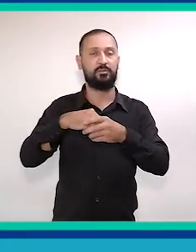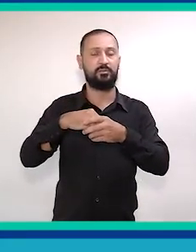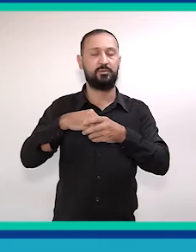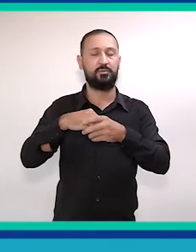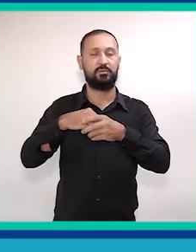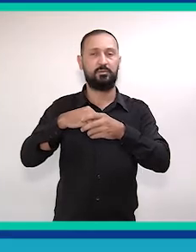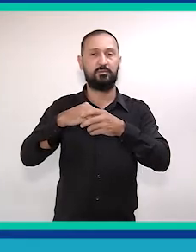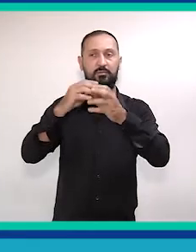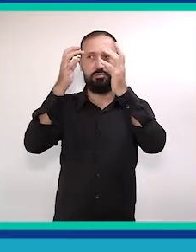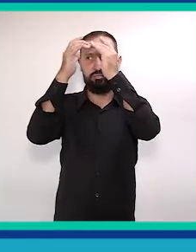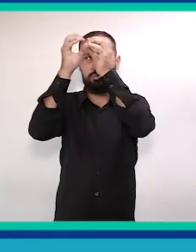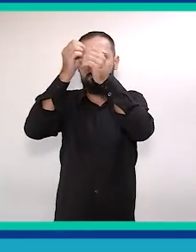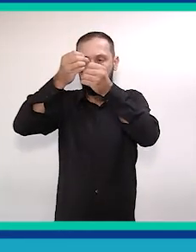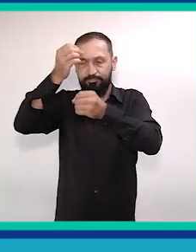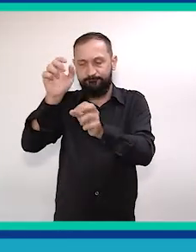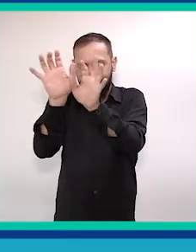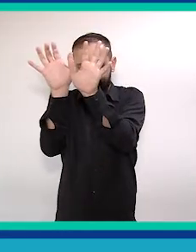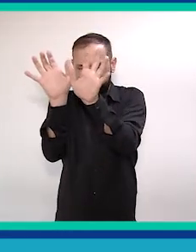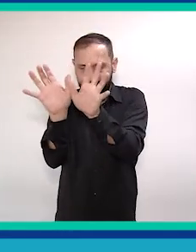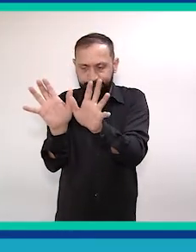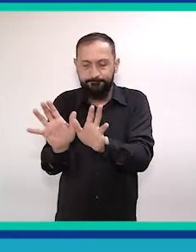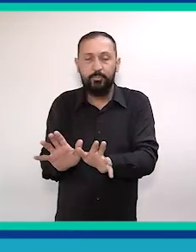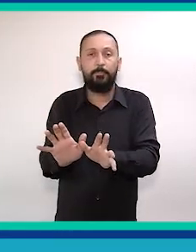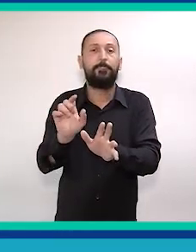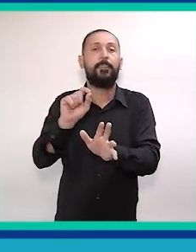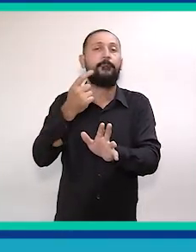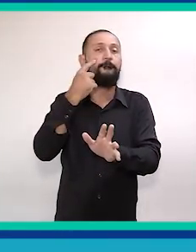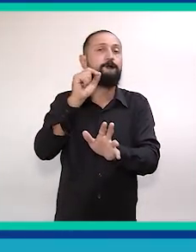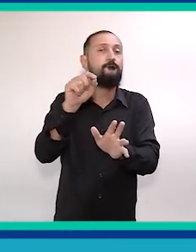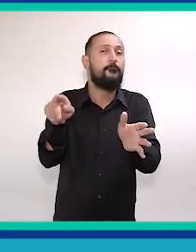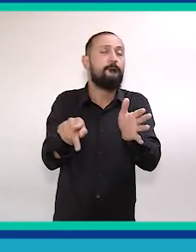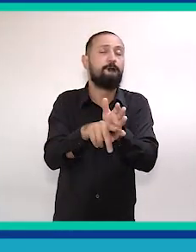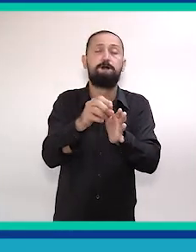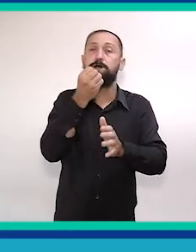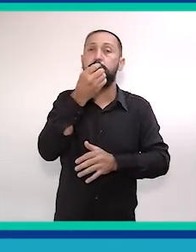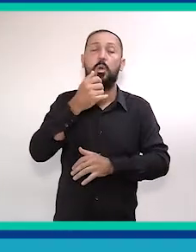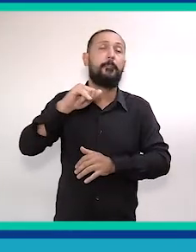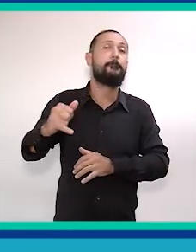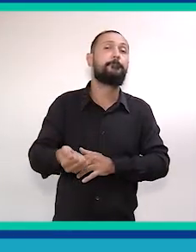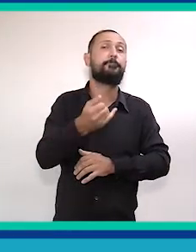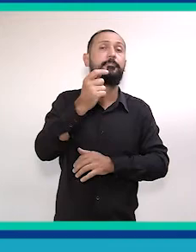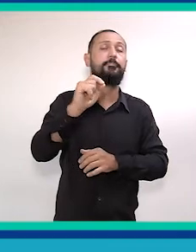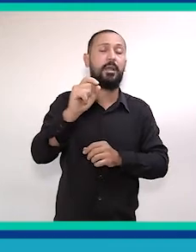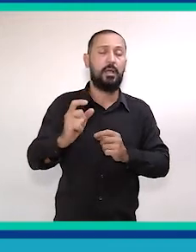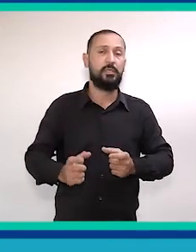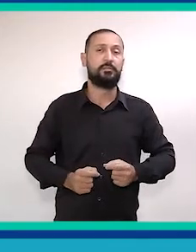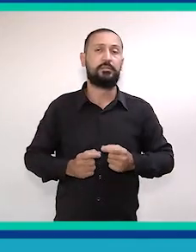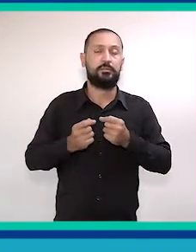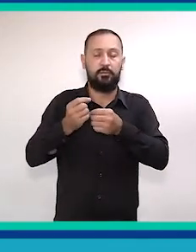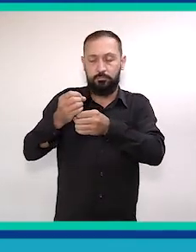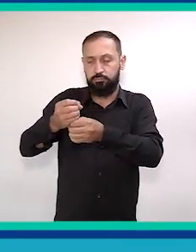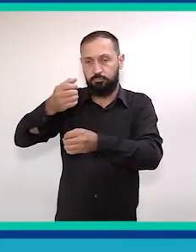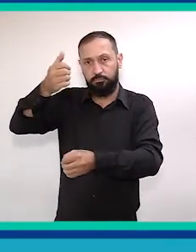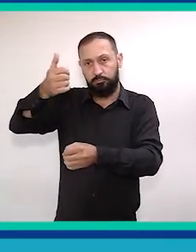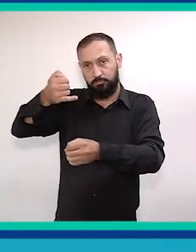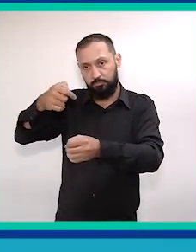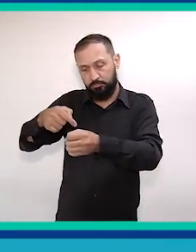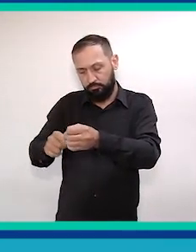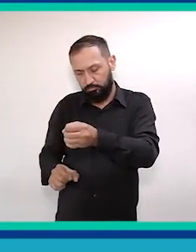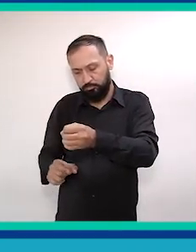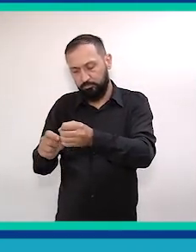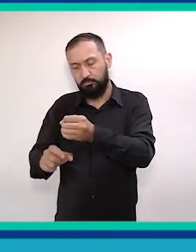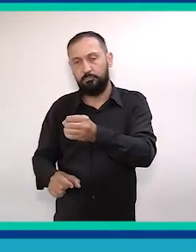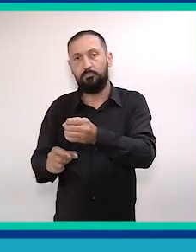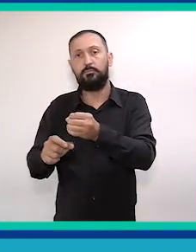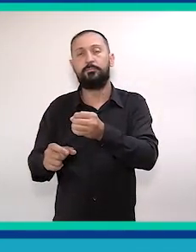do sistema nervoso e apresentou uma atividade consideravelmente boa para os cânceres cólon retal